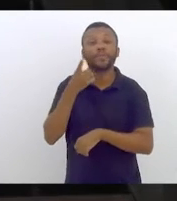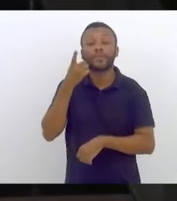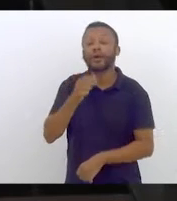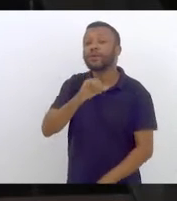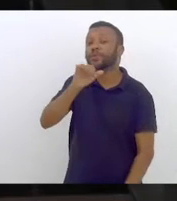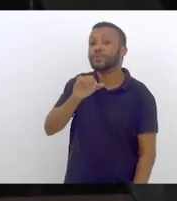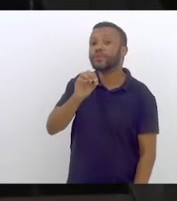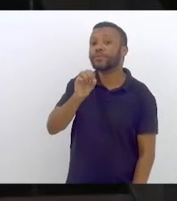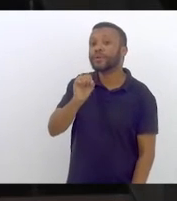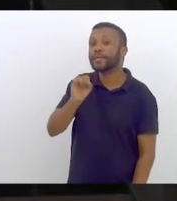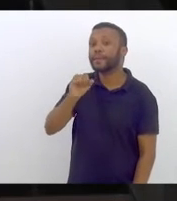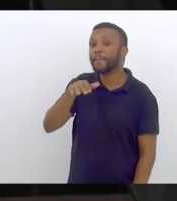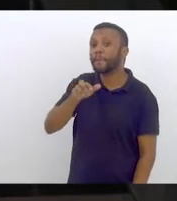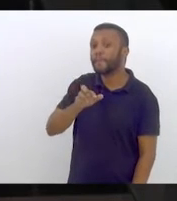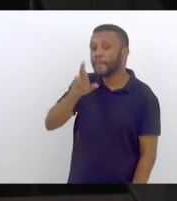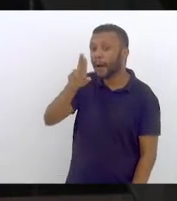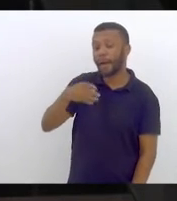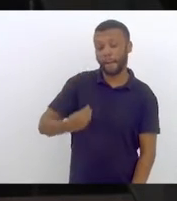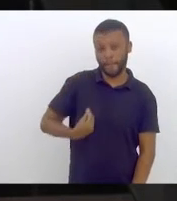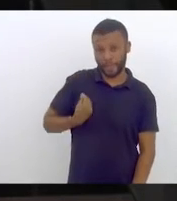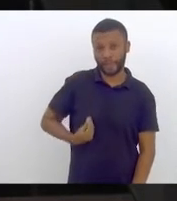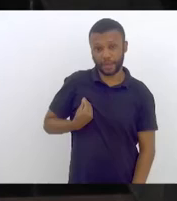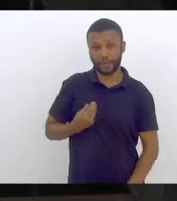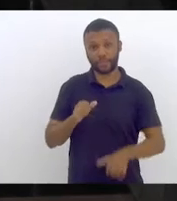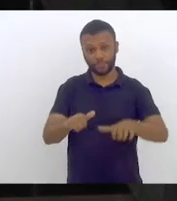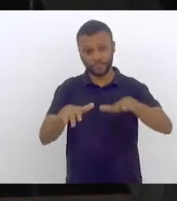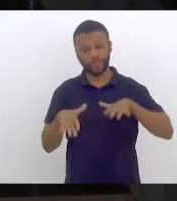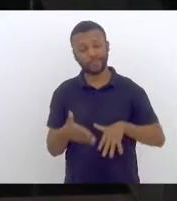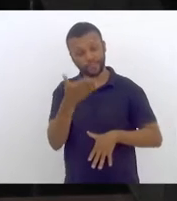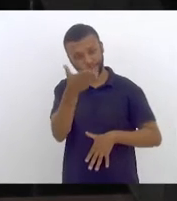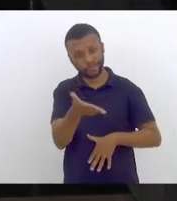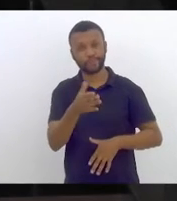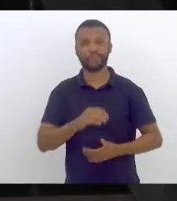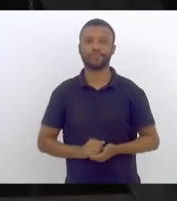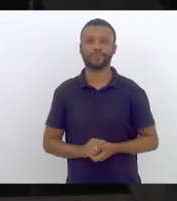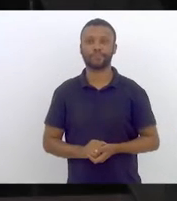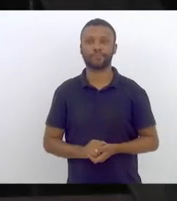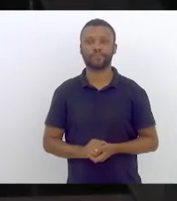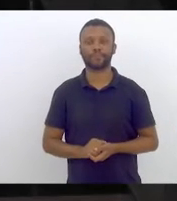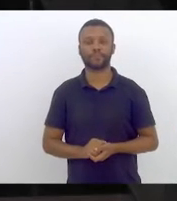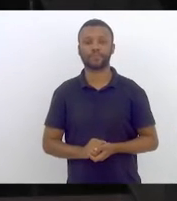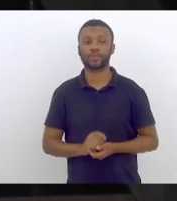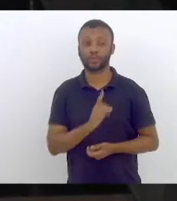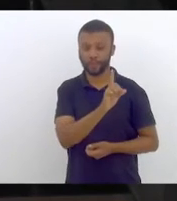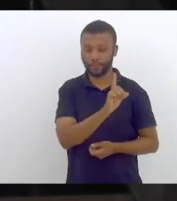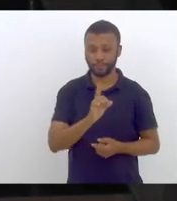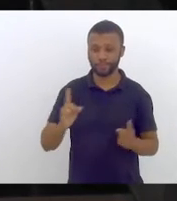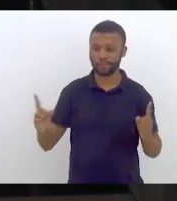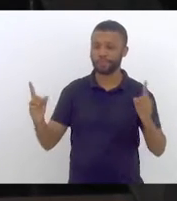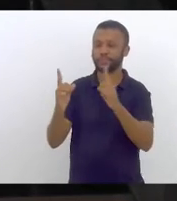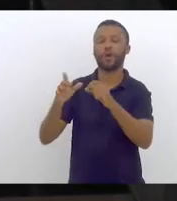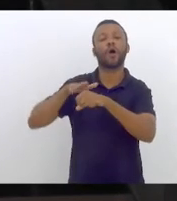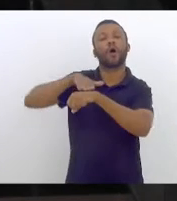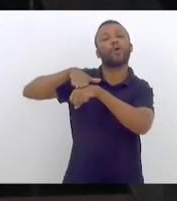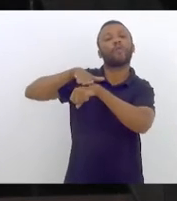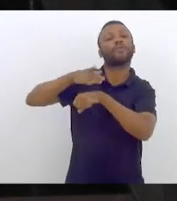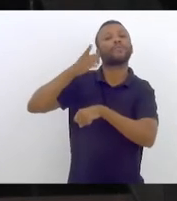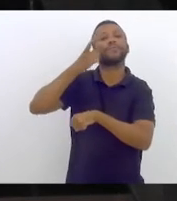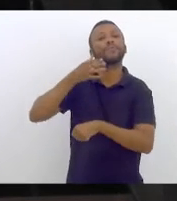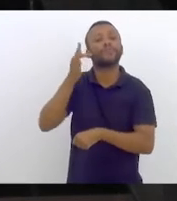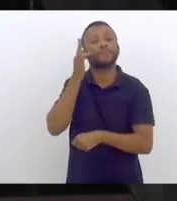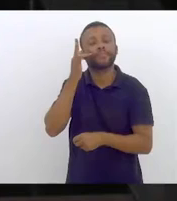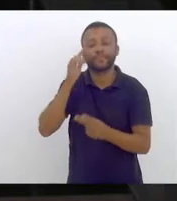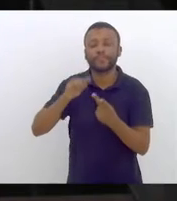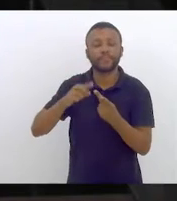plenário, o senhor mesmo, que o senhor converse com o deputado Flávio Serafim, a